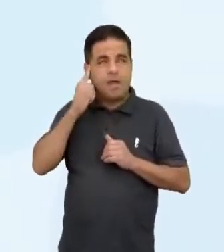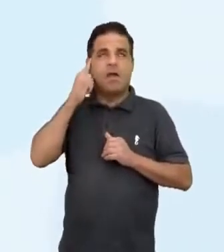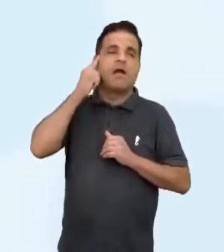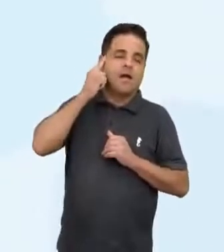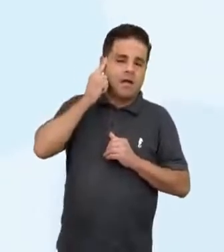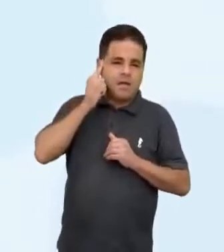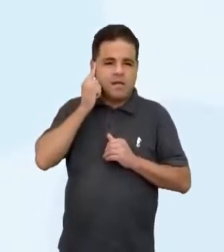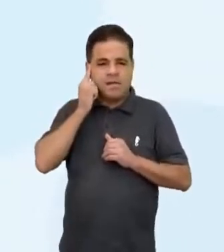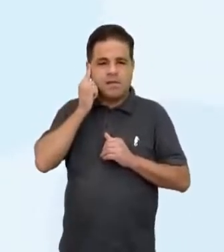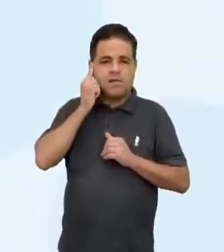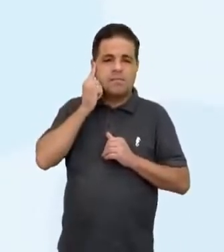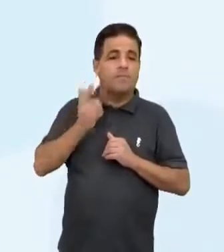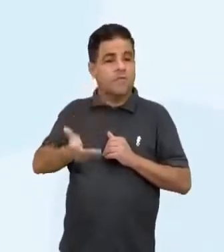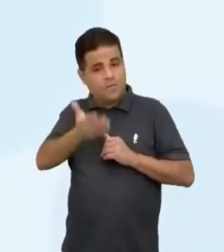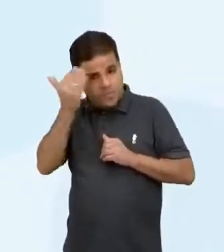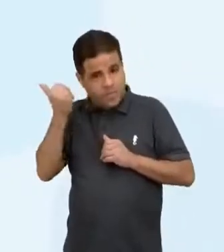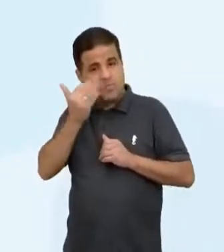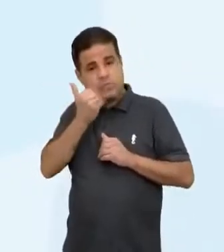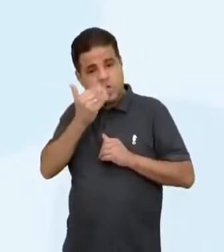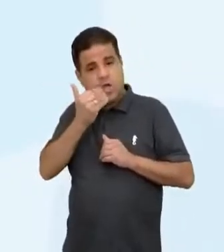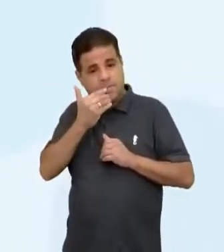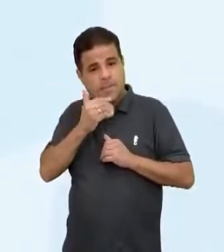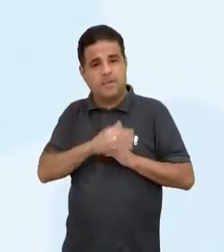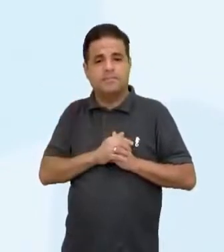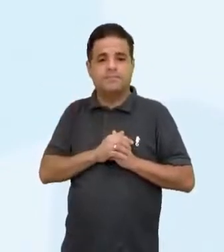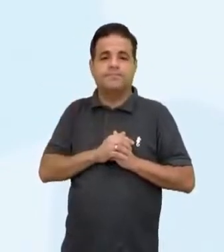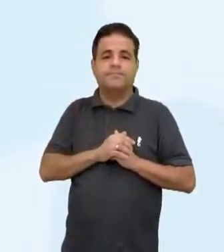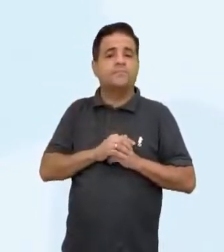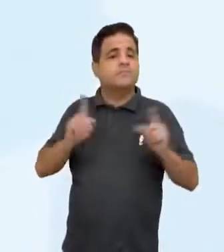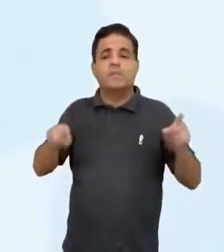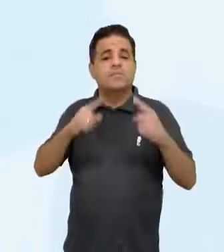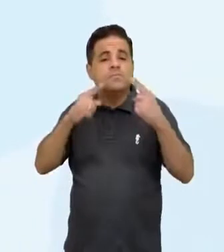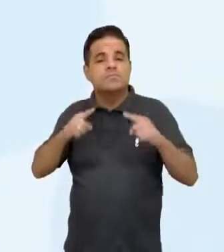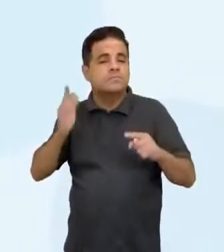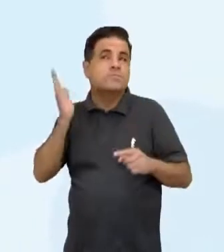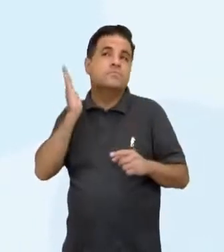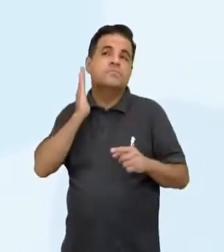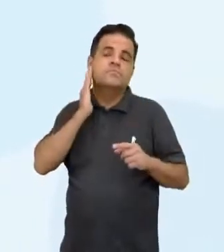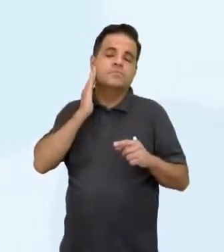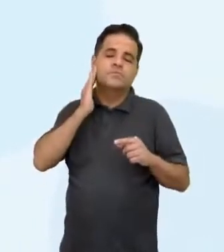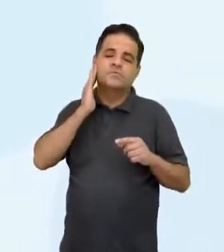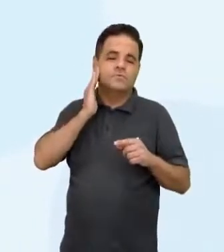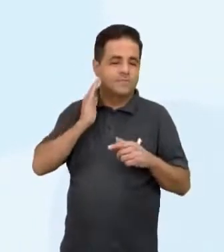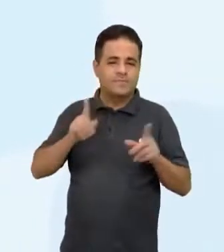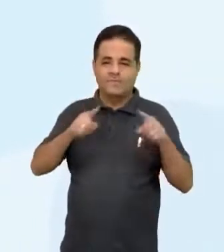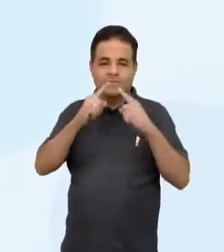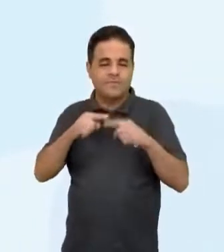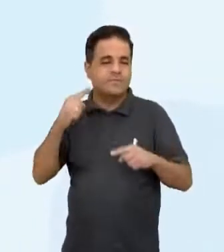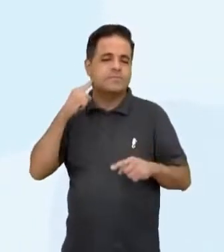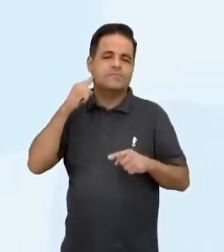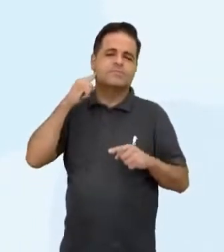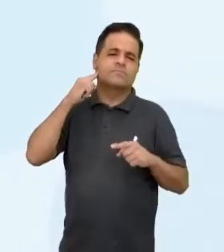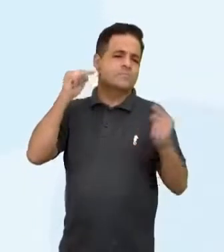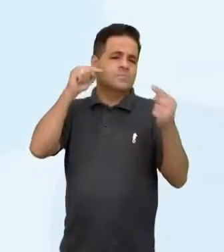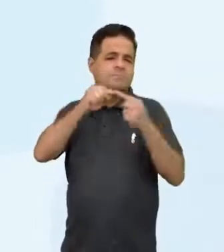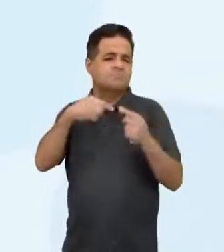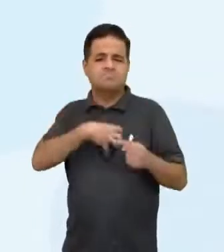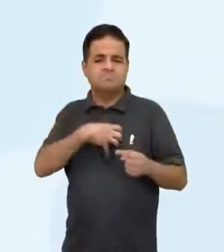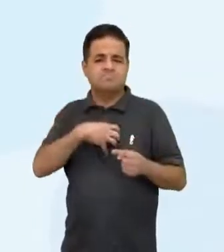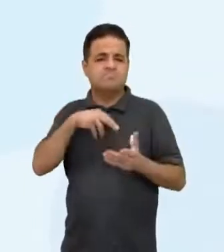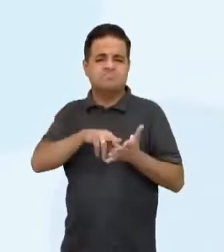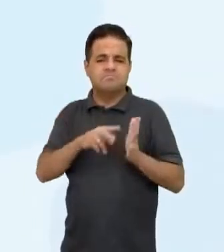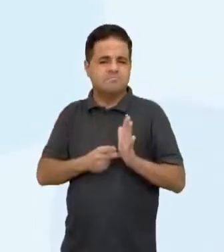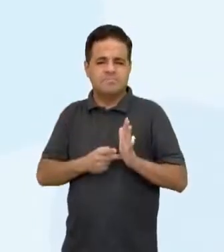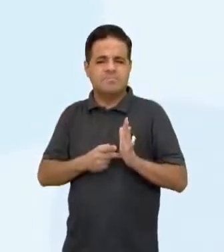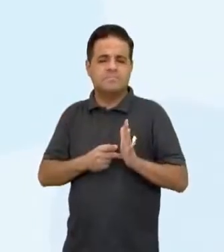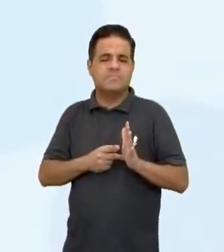do pessoal. Vamos comer é música para os meus ouvidos. Qual o sentido dessa frase? Para essa eu vou dar